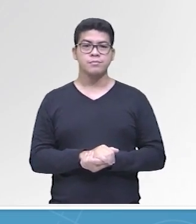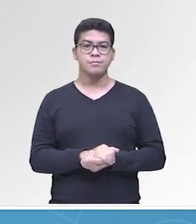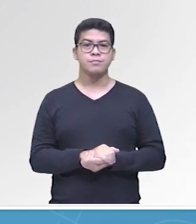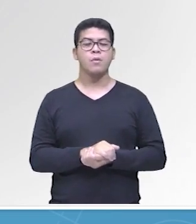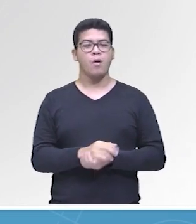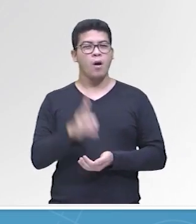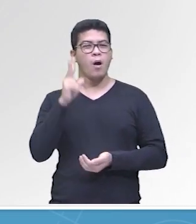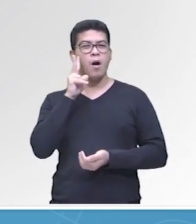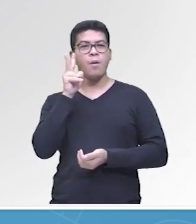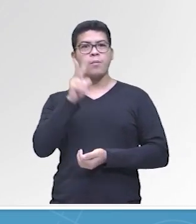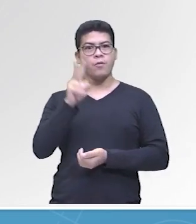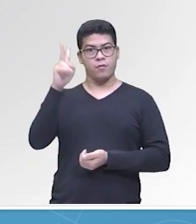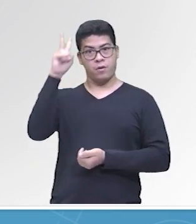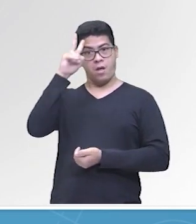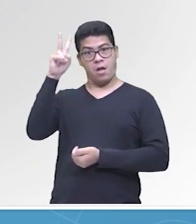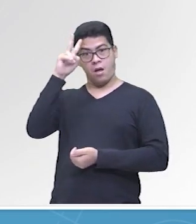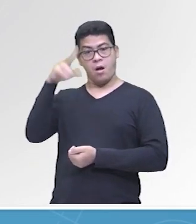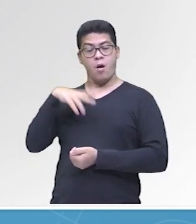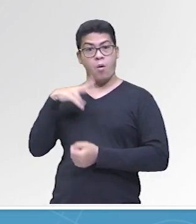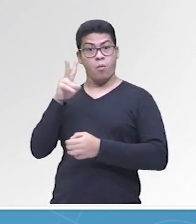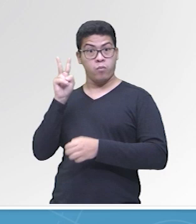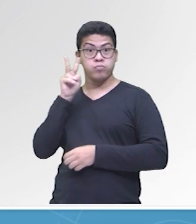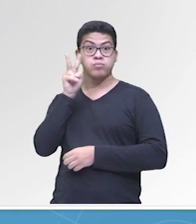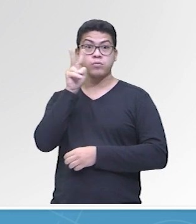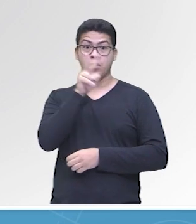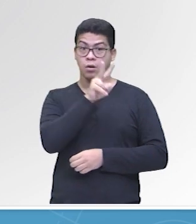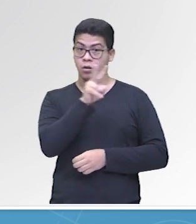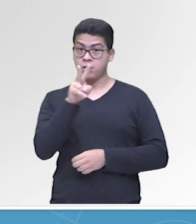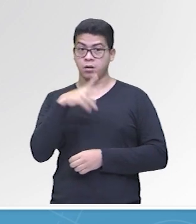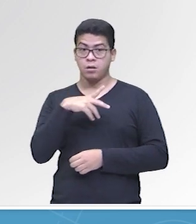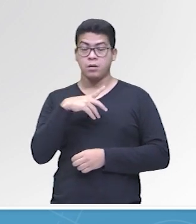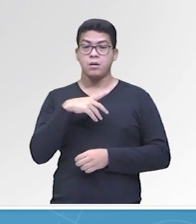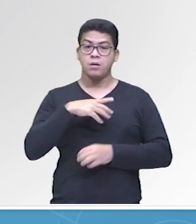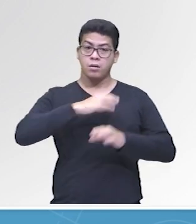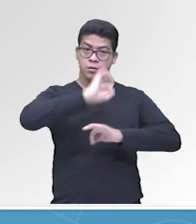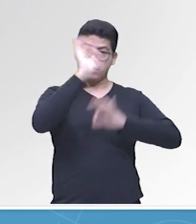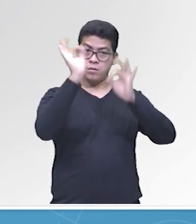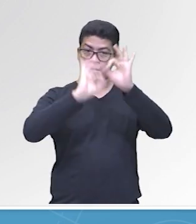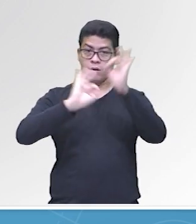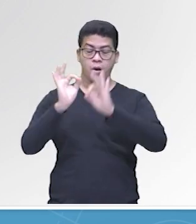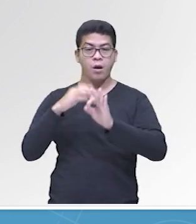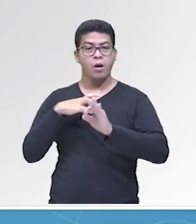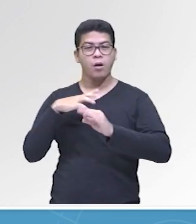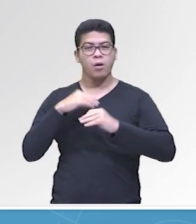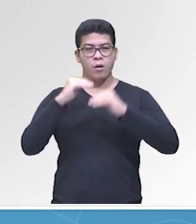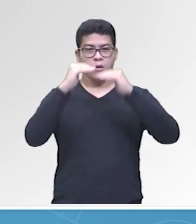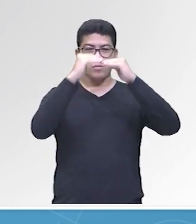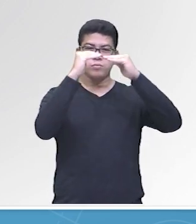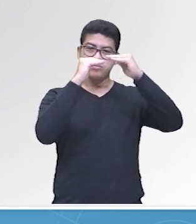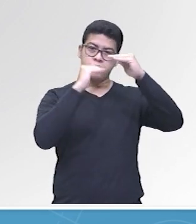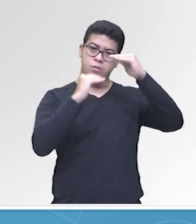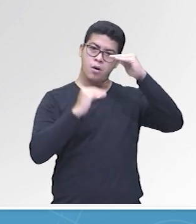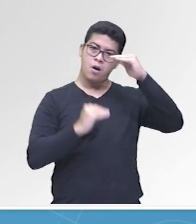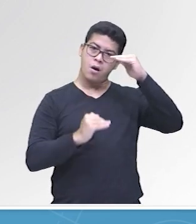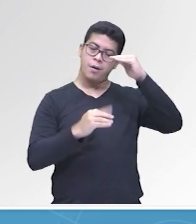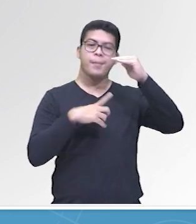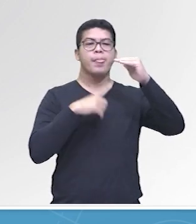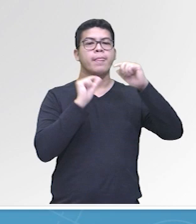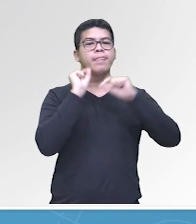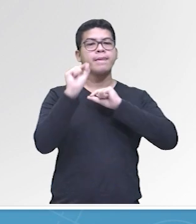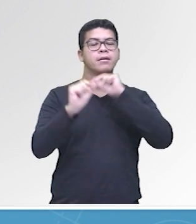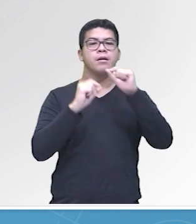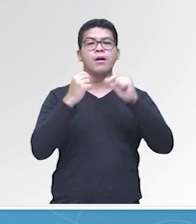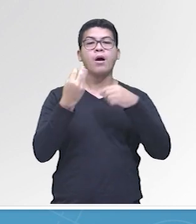aqui nesse vídeo. Conceito para vocês. Níveis de organização são níveis em que podemos observar como as